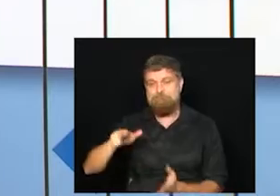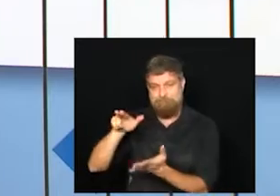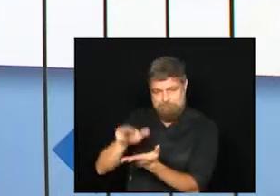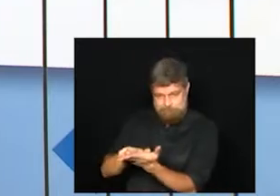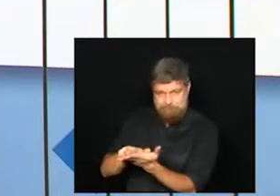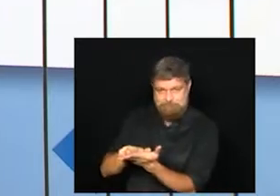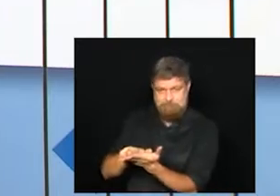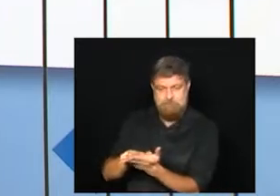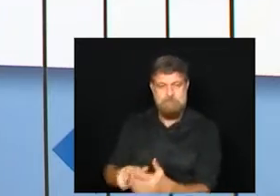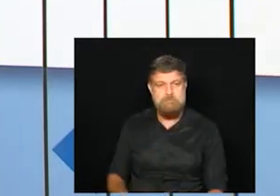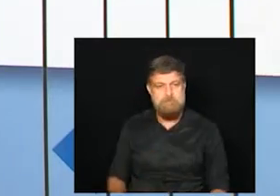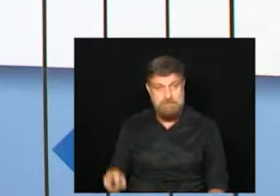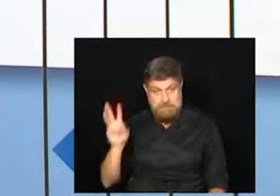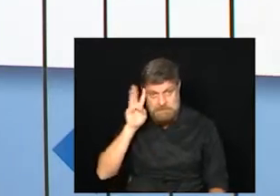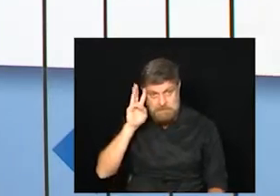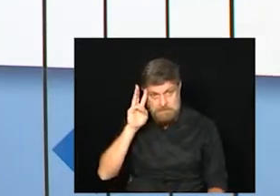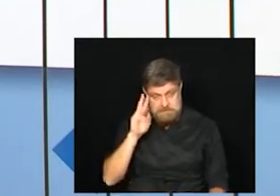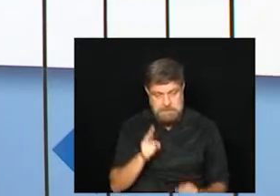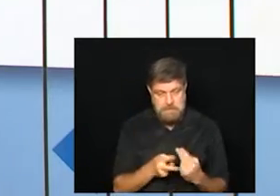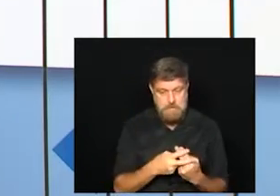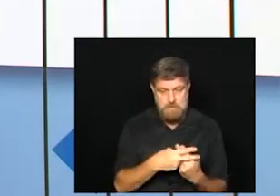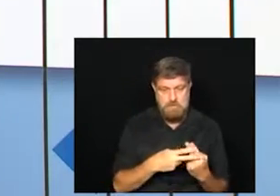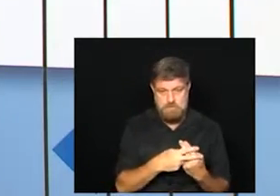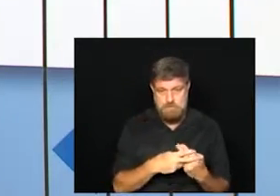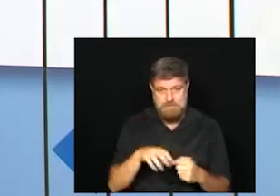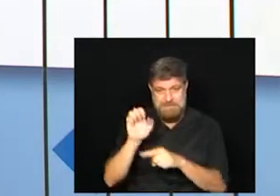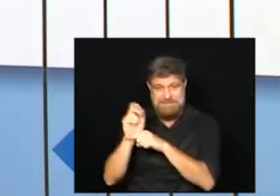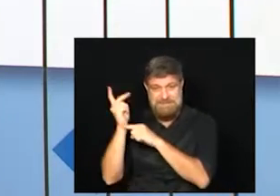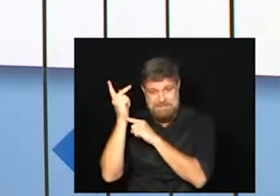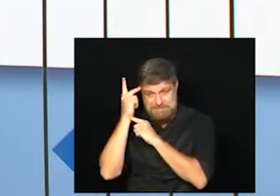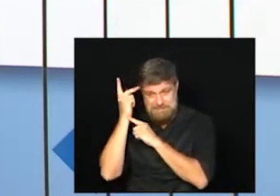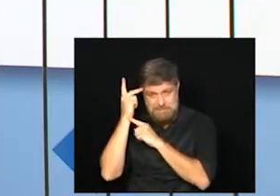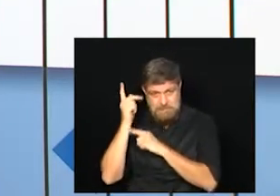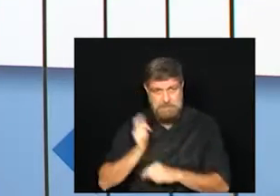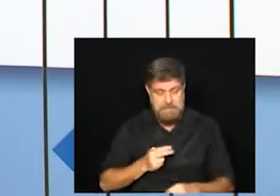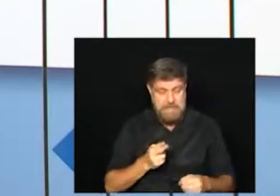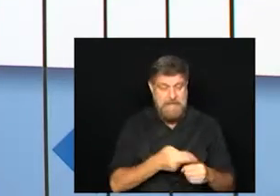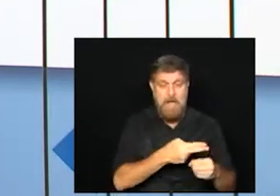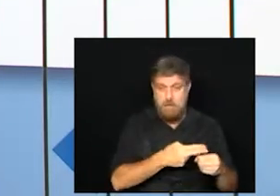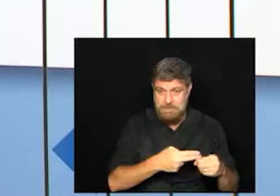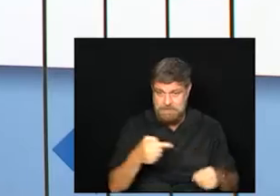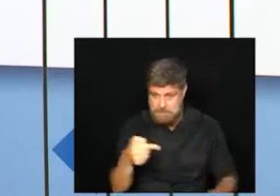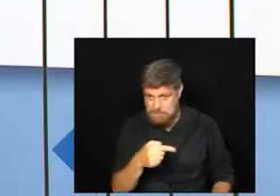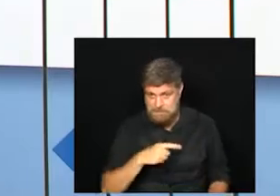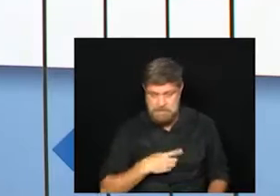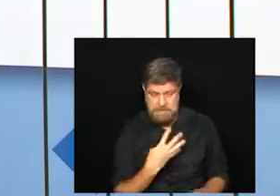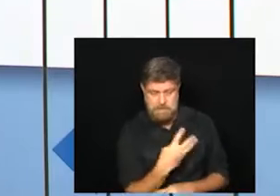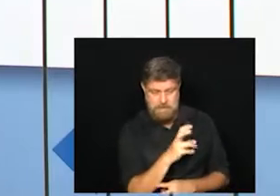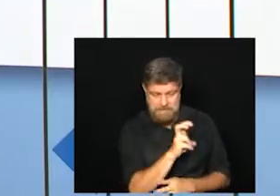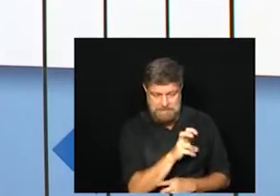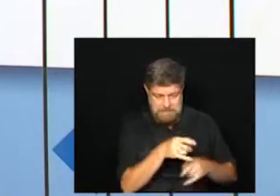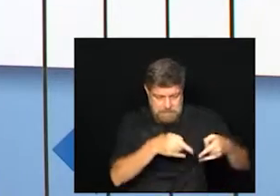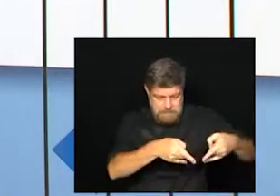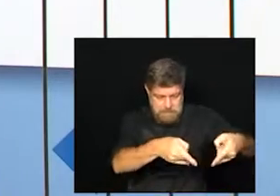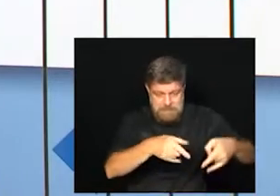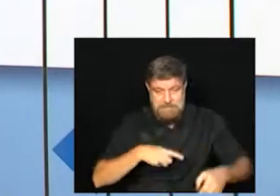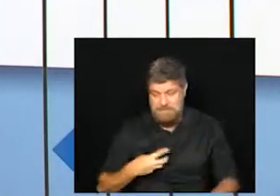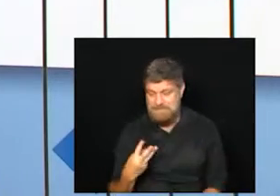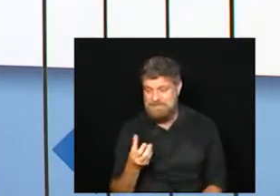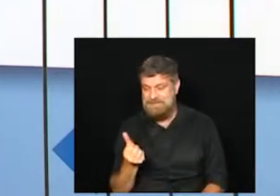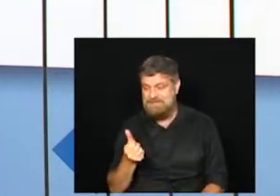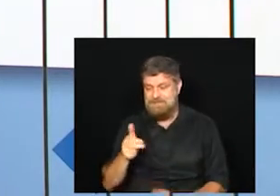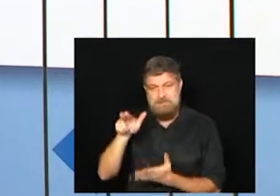nesta terça-feira. No SUS estadual, que é o HC da Unicamp, 45 leitos, dos quais 36